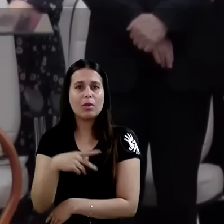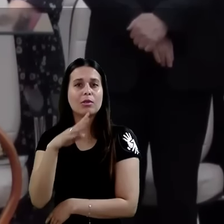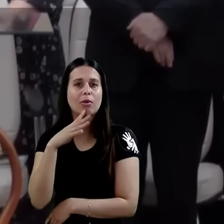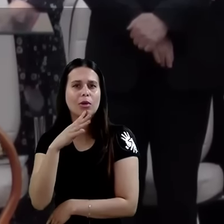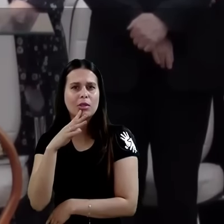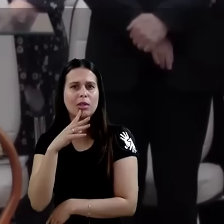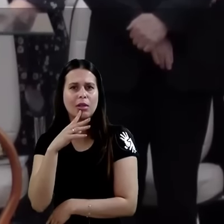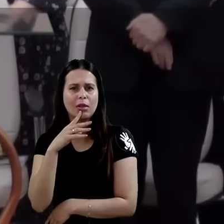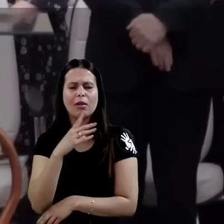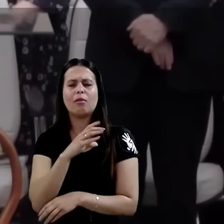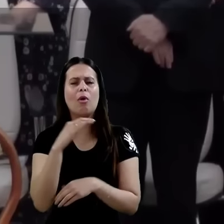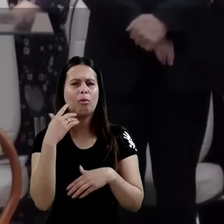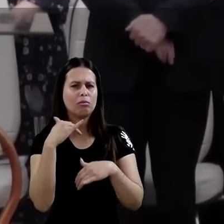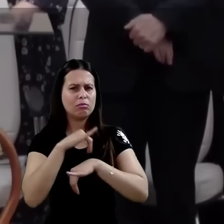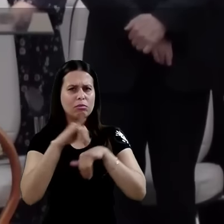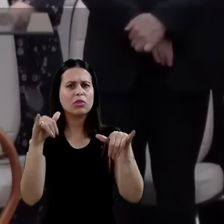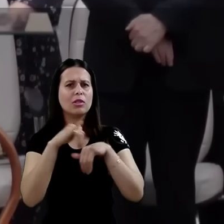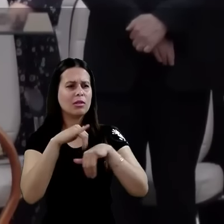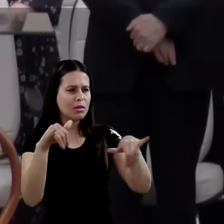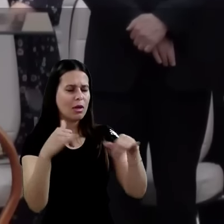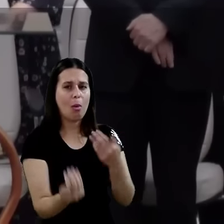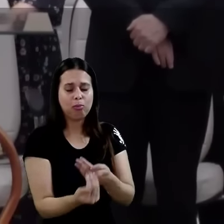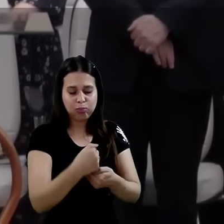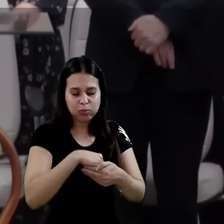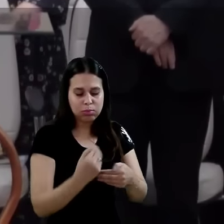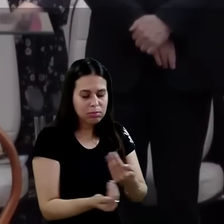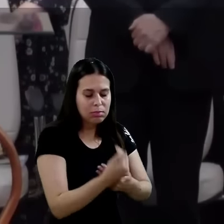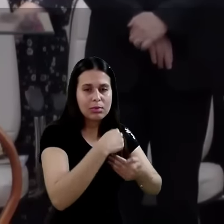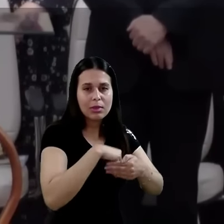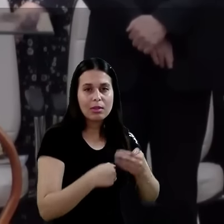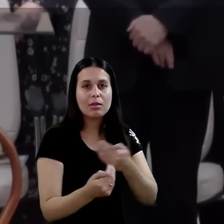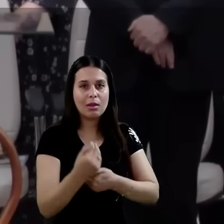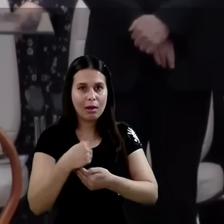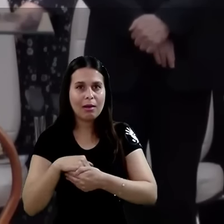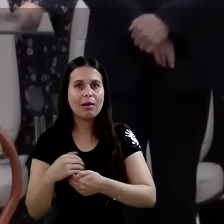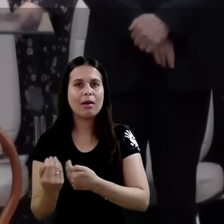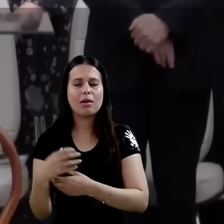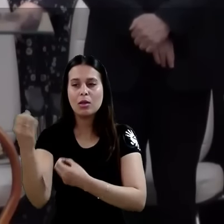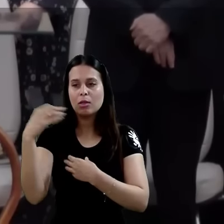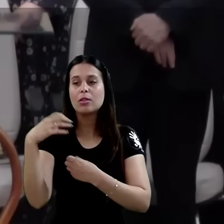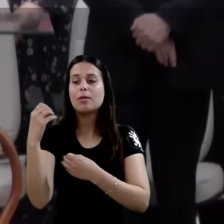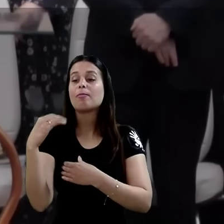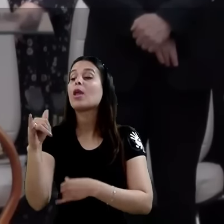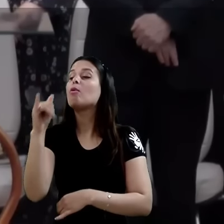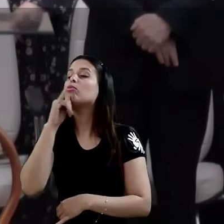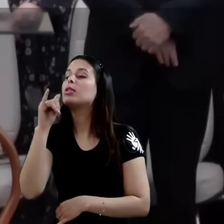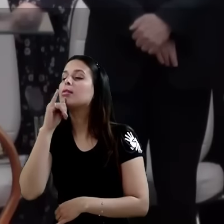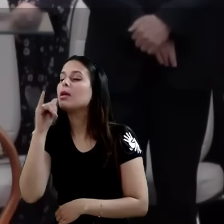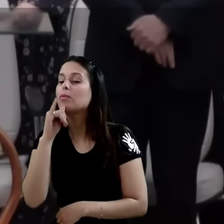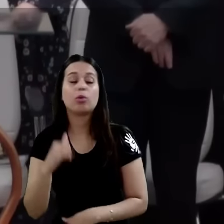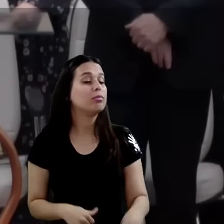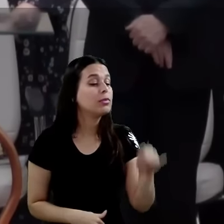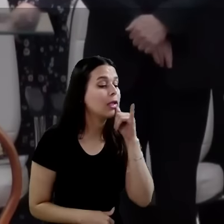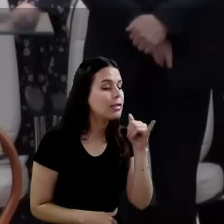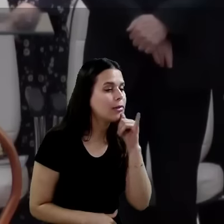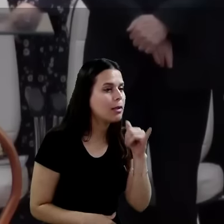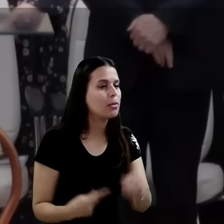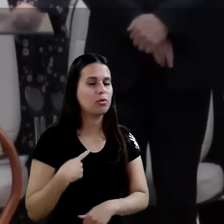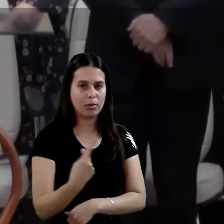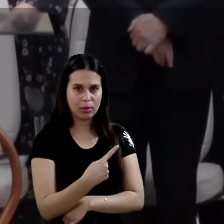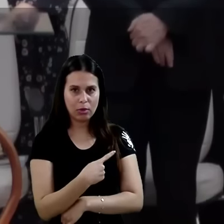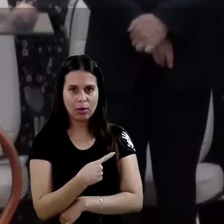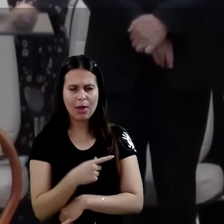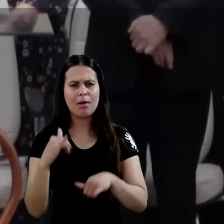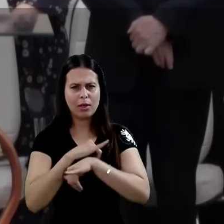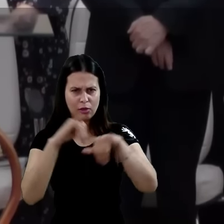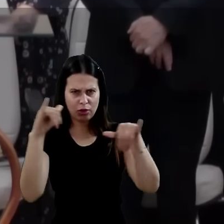vou contando para inserir neles a visão para dizer faça como esse faça como aquele e eu quero dizer isto aqui